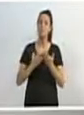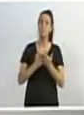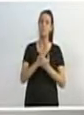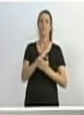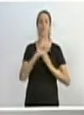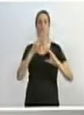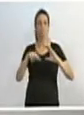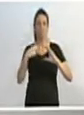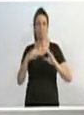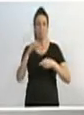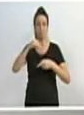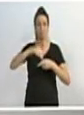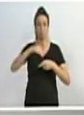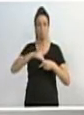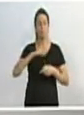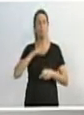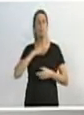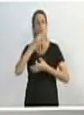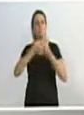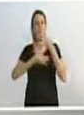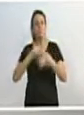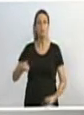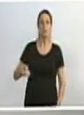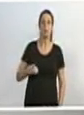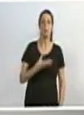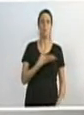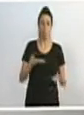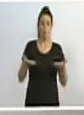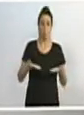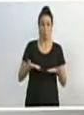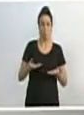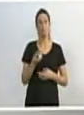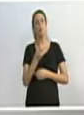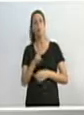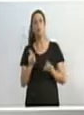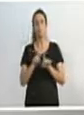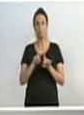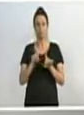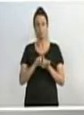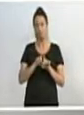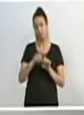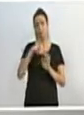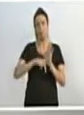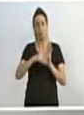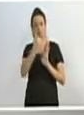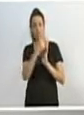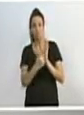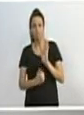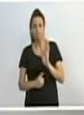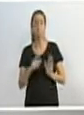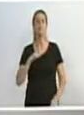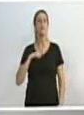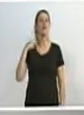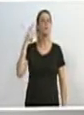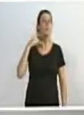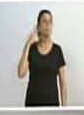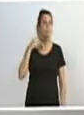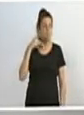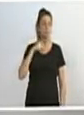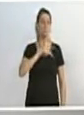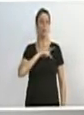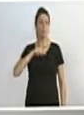seja com novas sugestões que surgirão a partir de agora, ou na sua íntegra, nós vamos ter políticas públicas permanentes